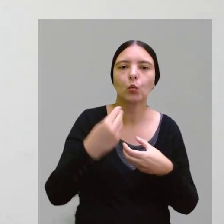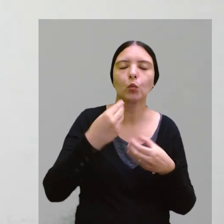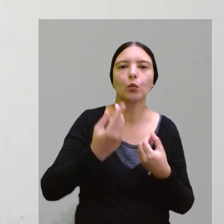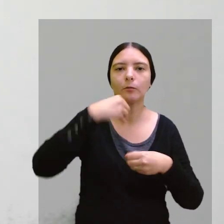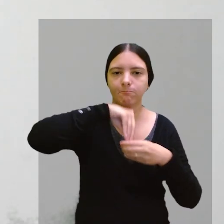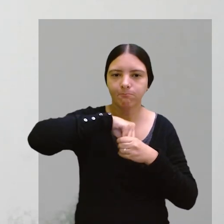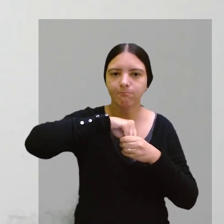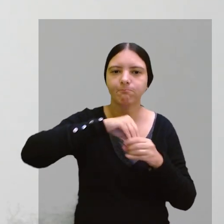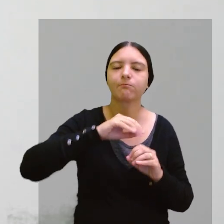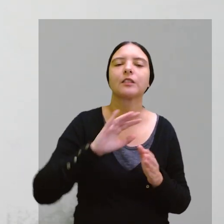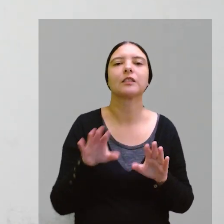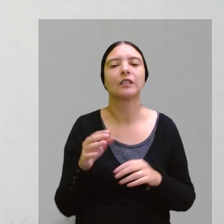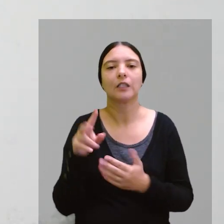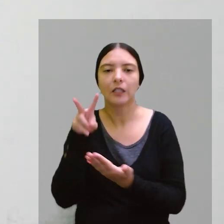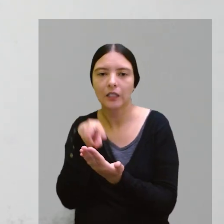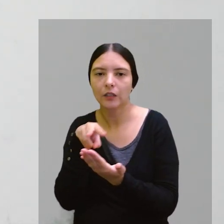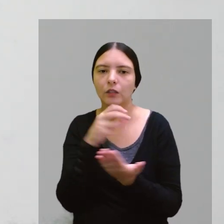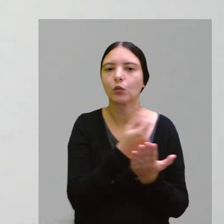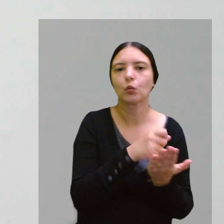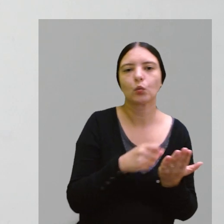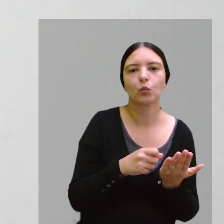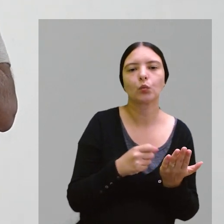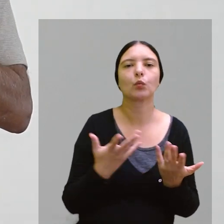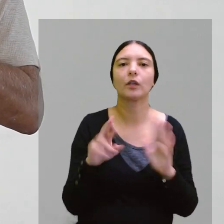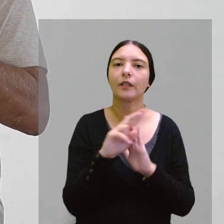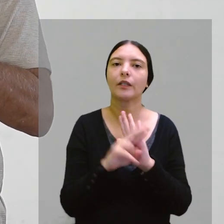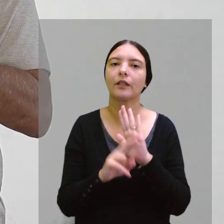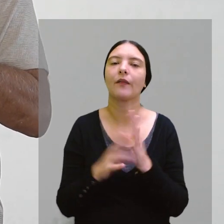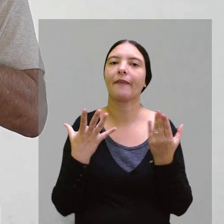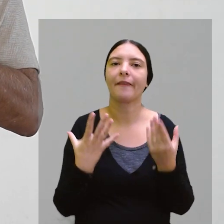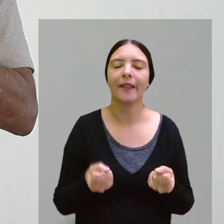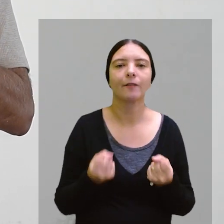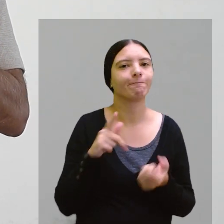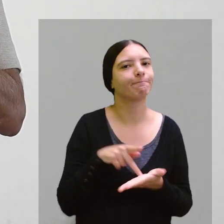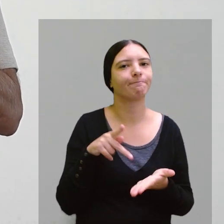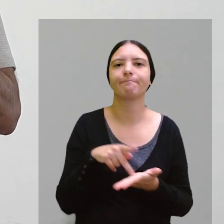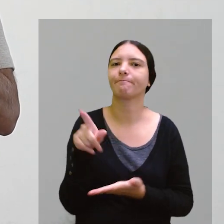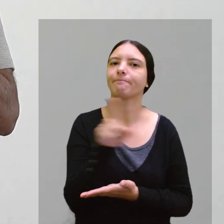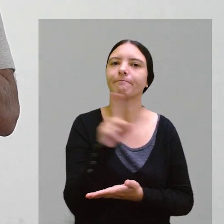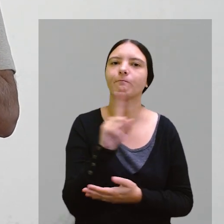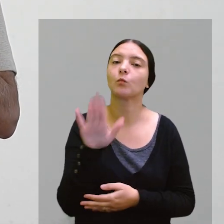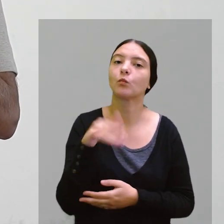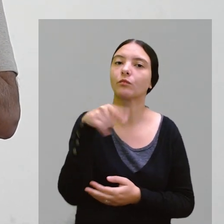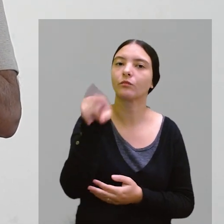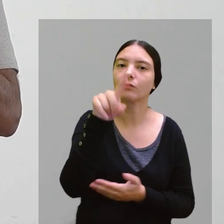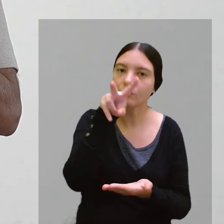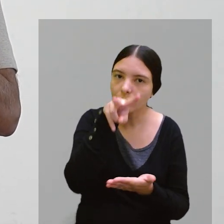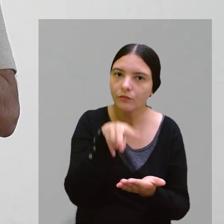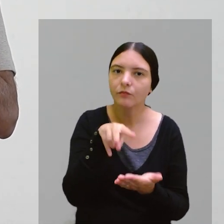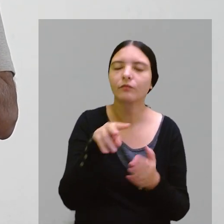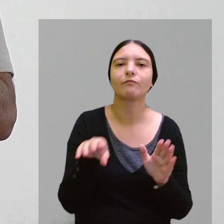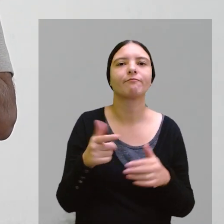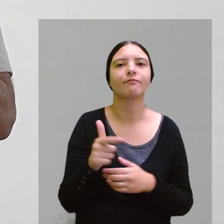o leitor e o escritor, pela aceitação de regras que não são verdadeiras. Quando vocês leem,